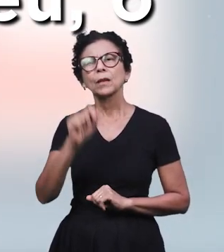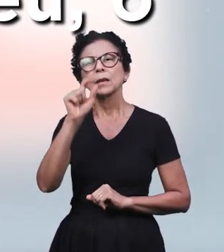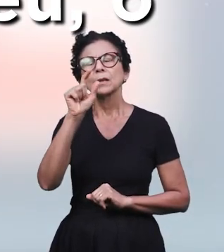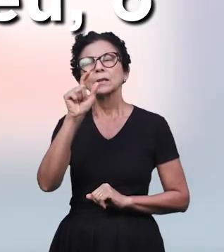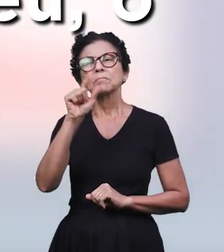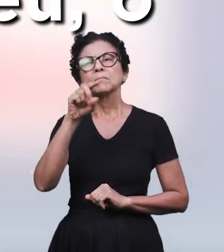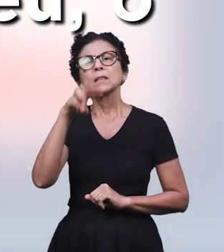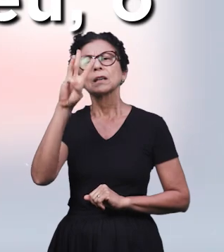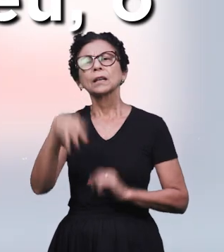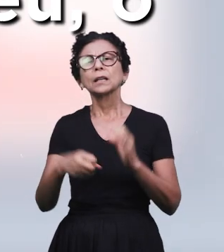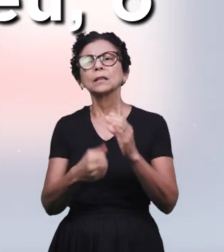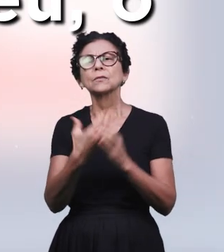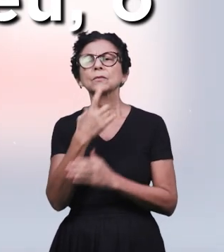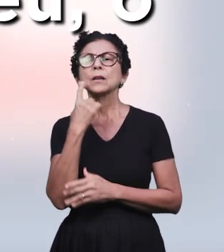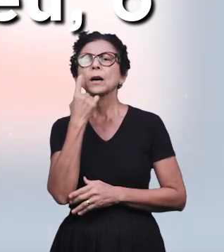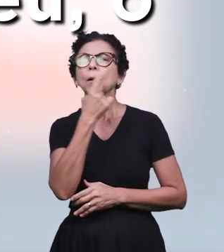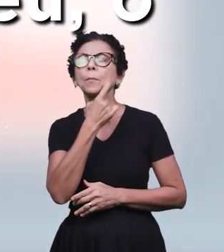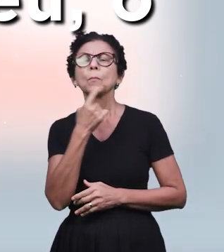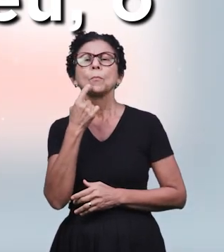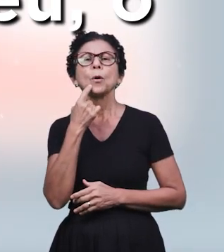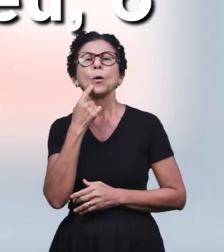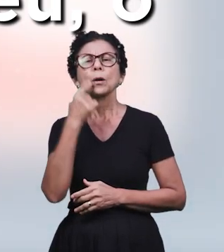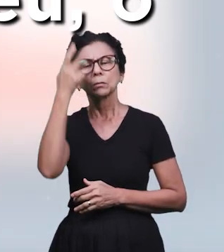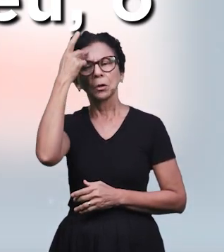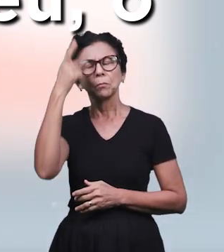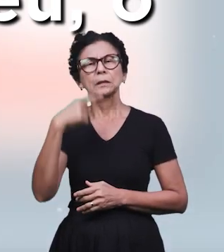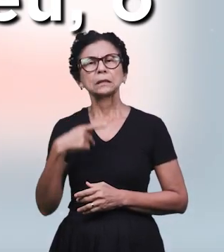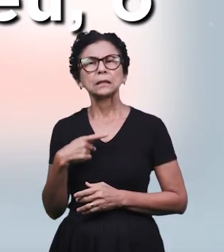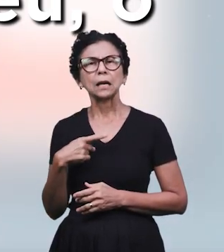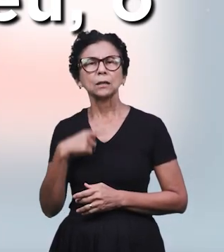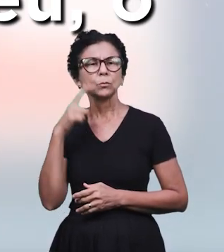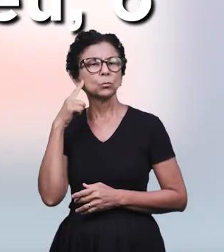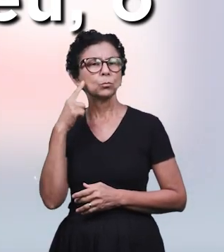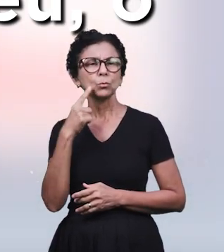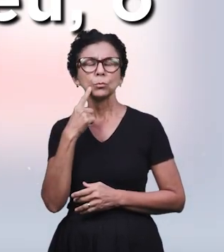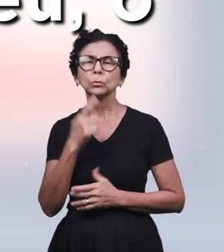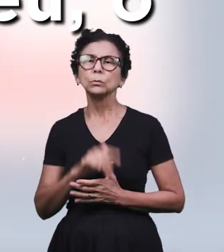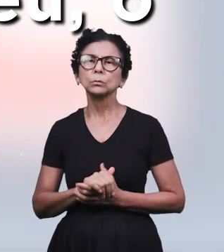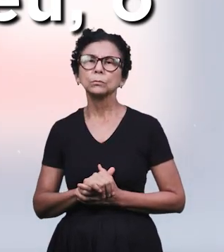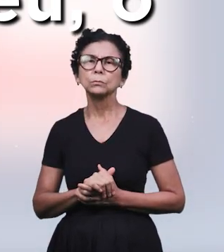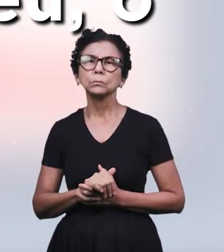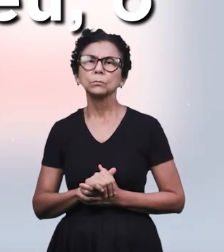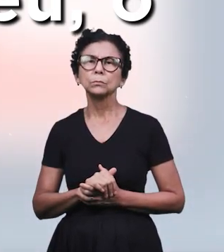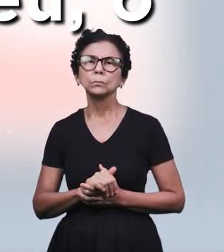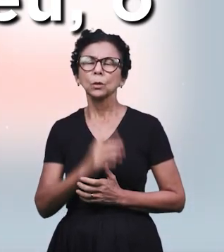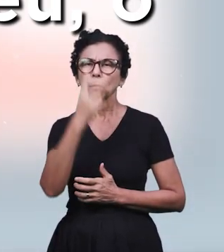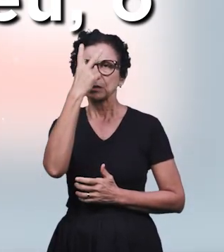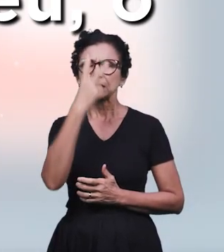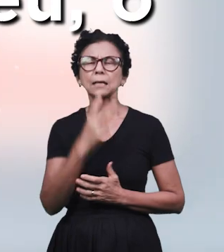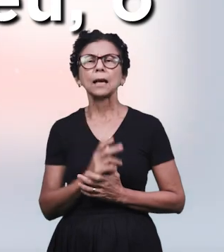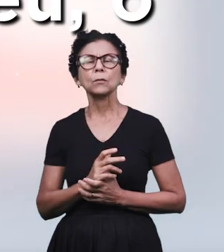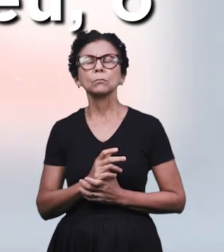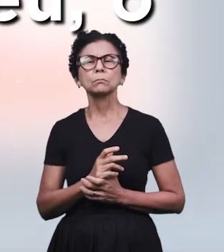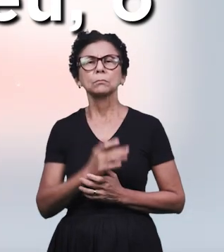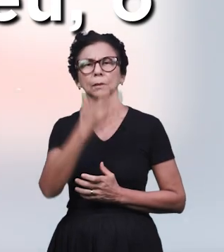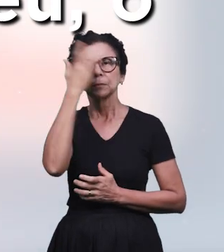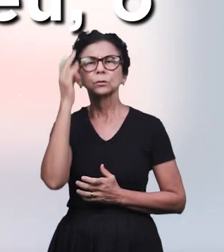do homem? Ou quem fez o mudo, ou surdo, ou que vê, ou cego? Não sou eu o